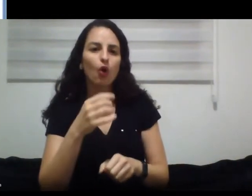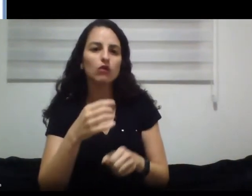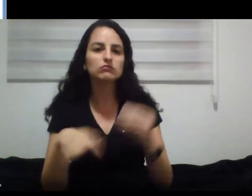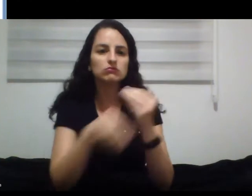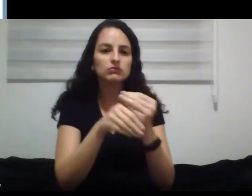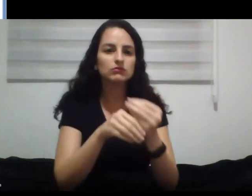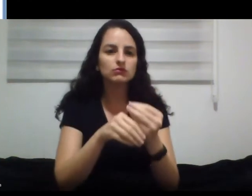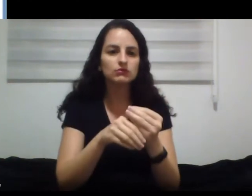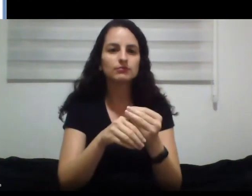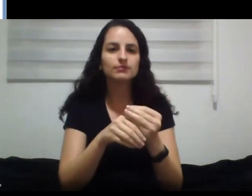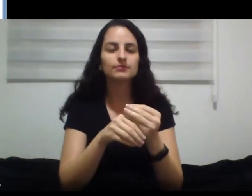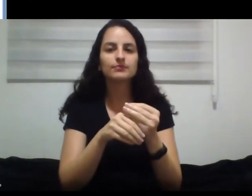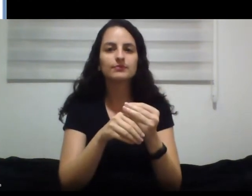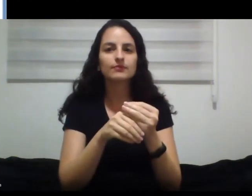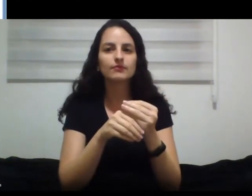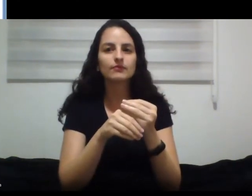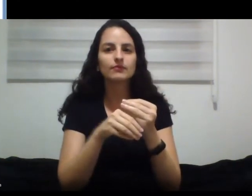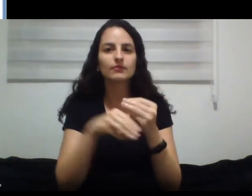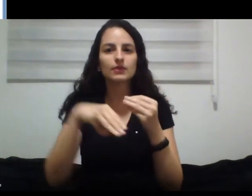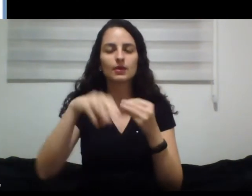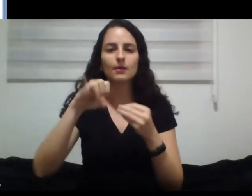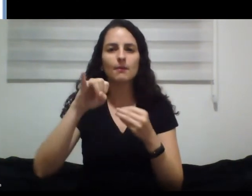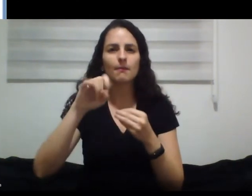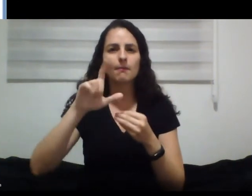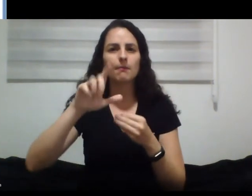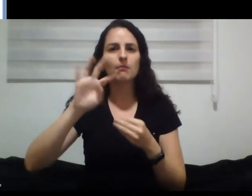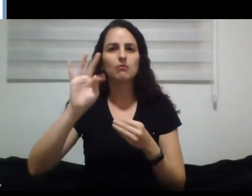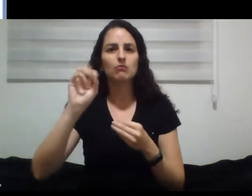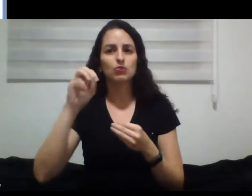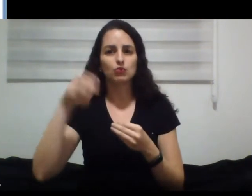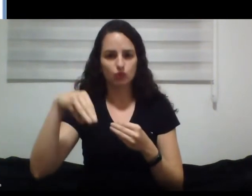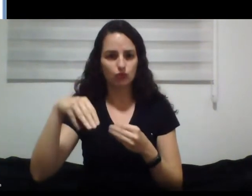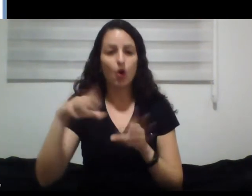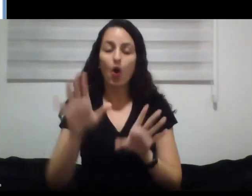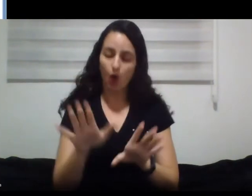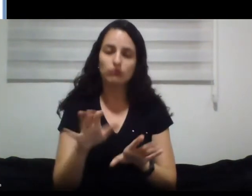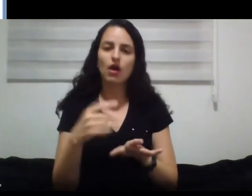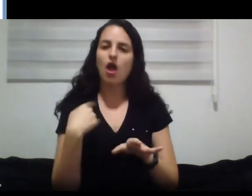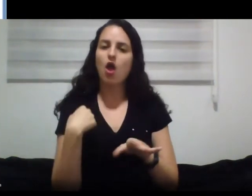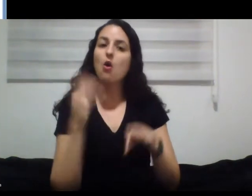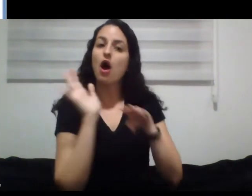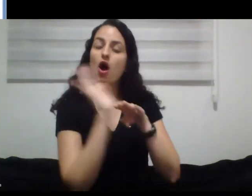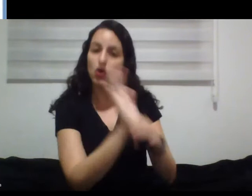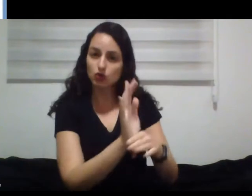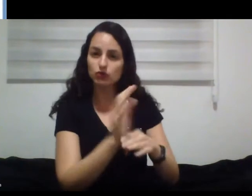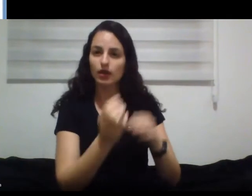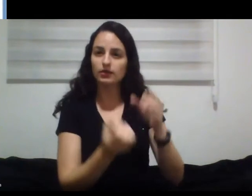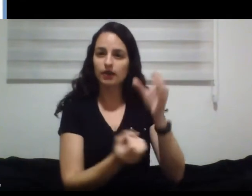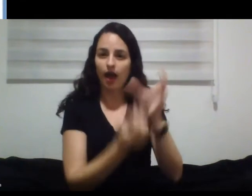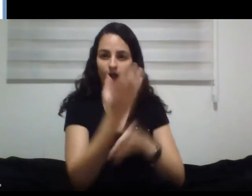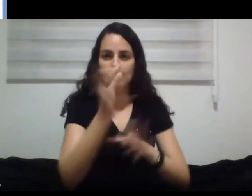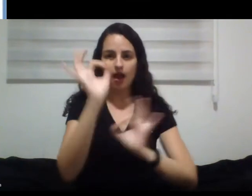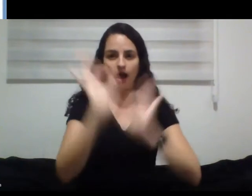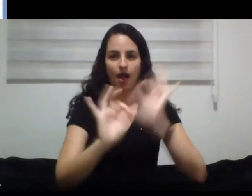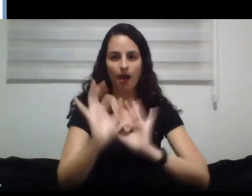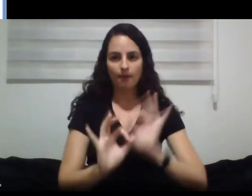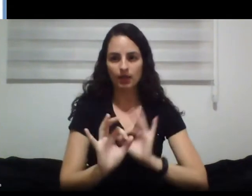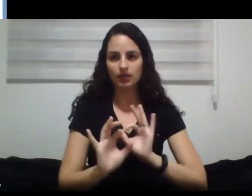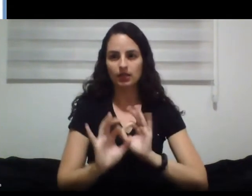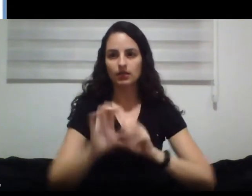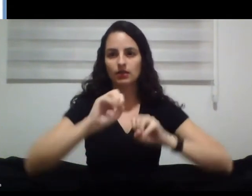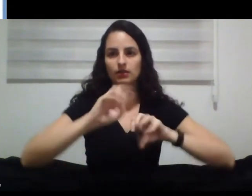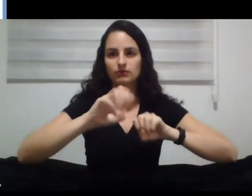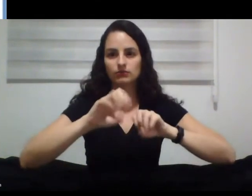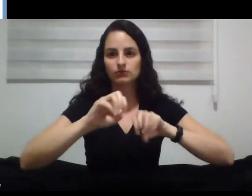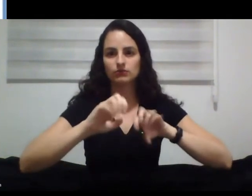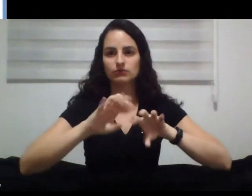colegas. Para evitar que os alunos comecem a reclamar que um orientando está dando aula, está acompanhando, para evitar